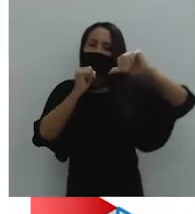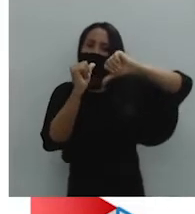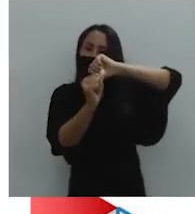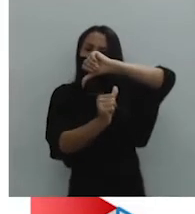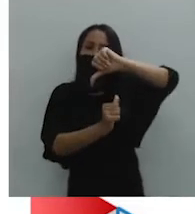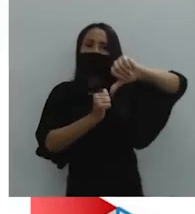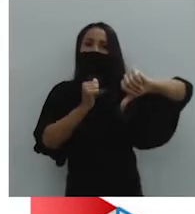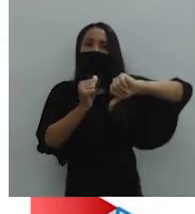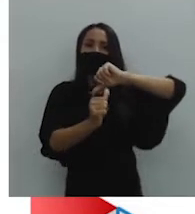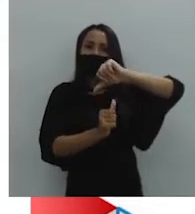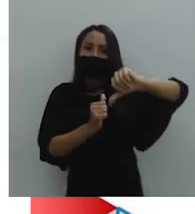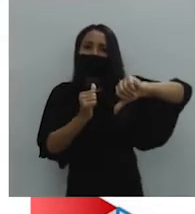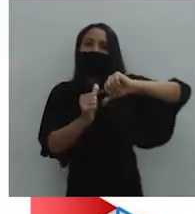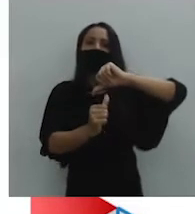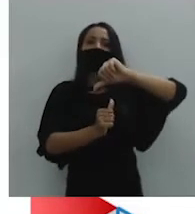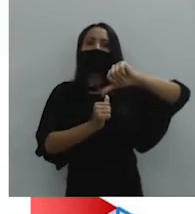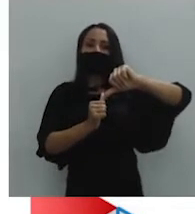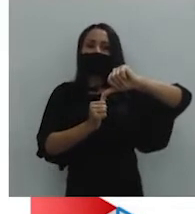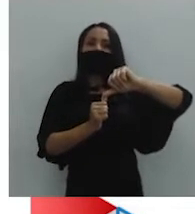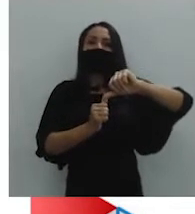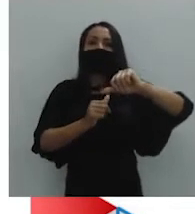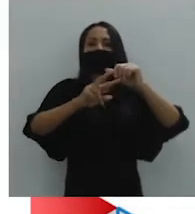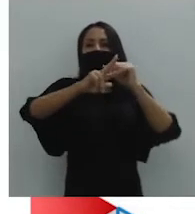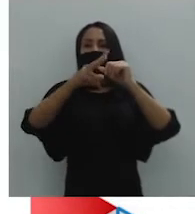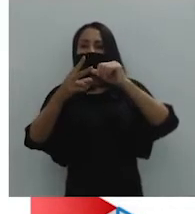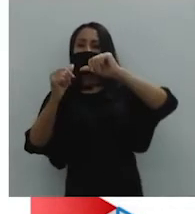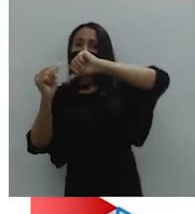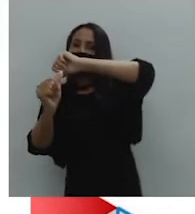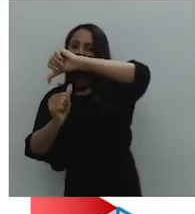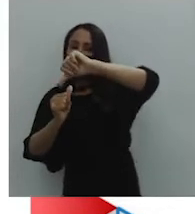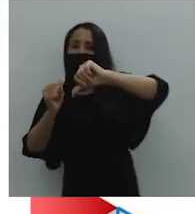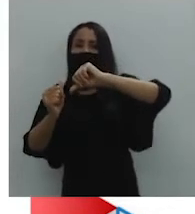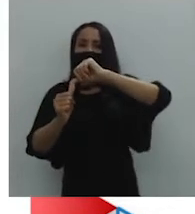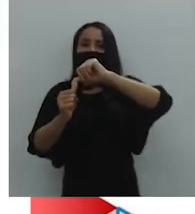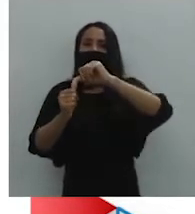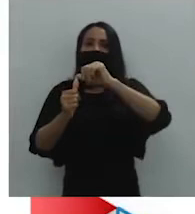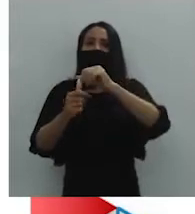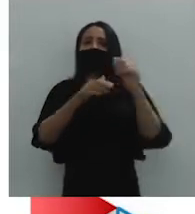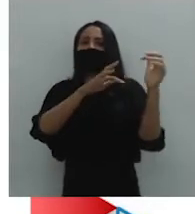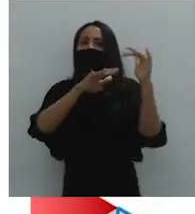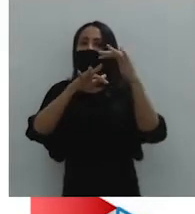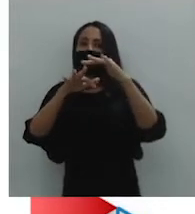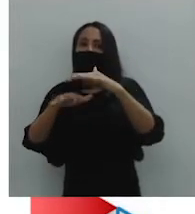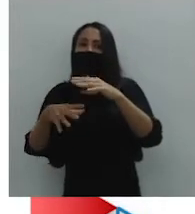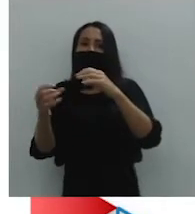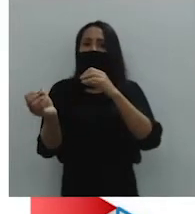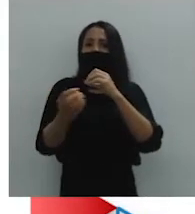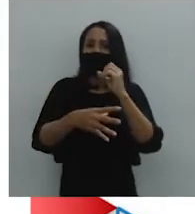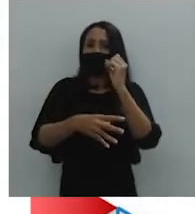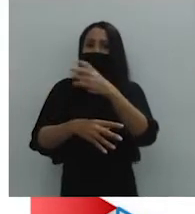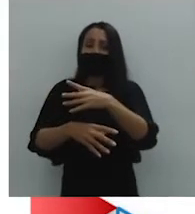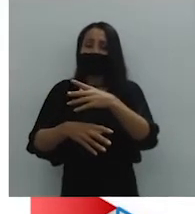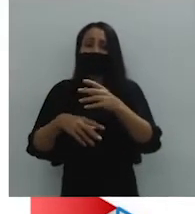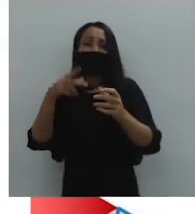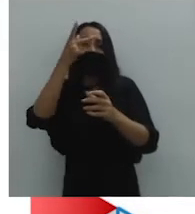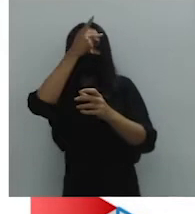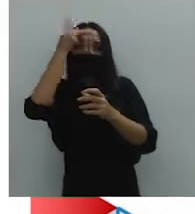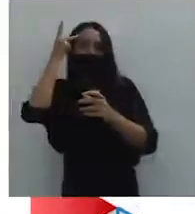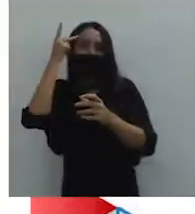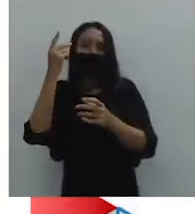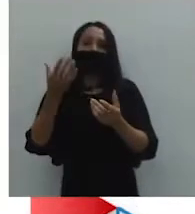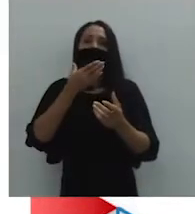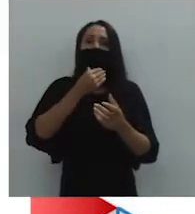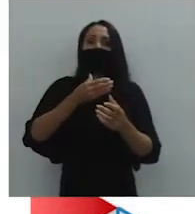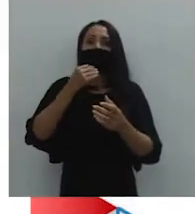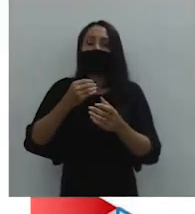elas foram se modificando no passado tempo, né? Com a chegada de novos habitantes, o homem precisou intervir